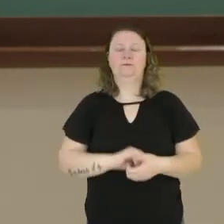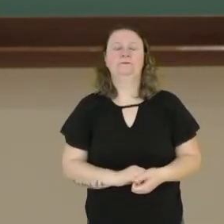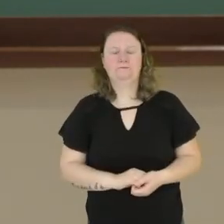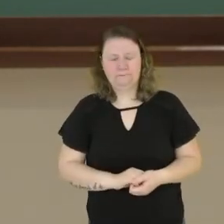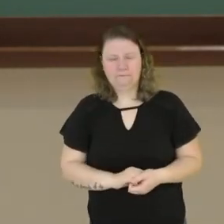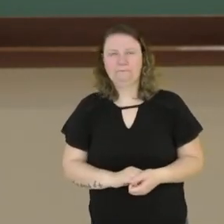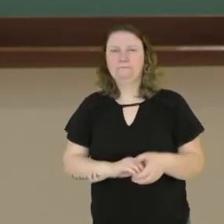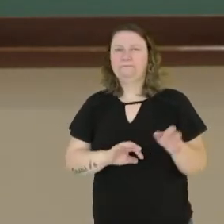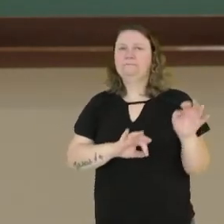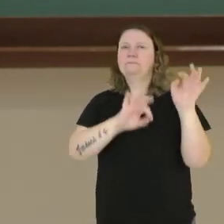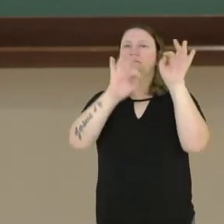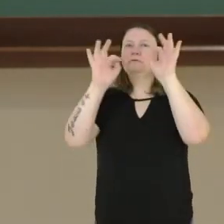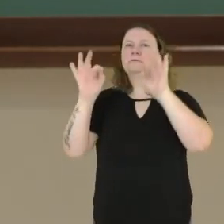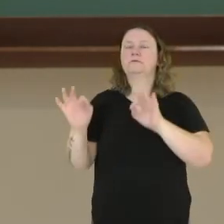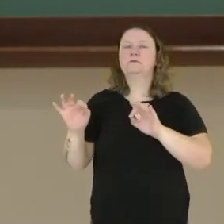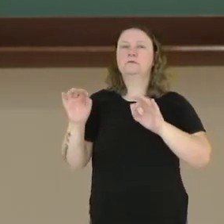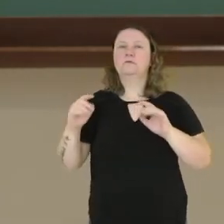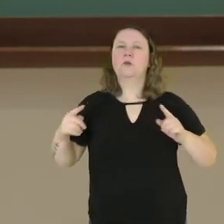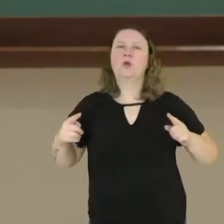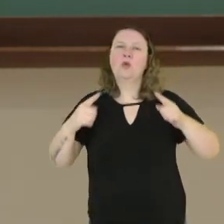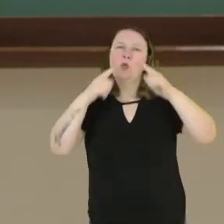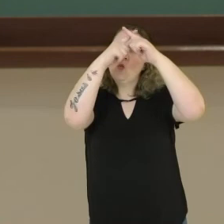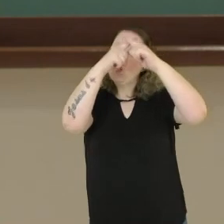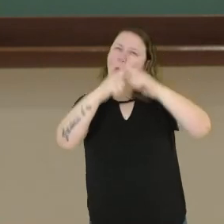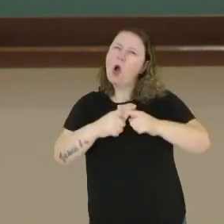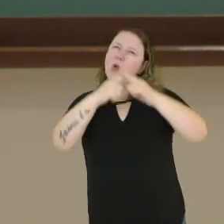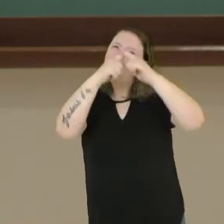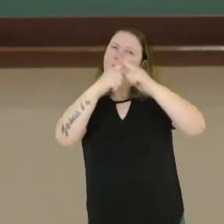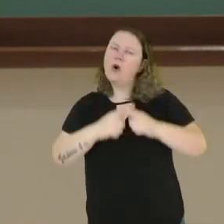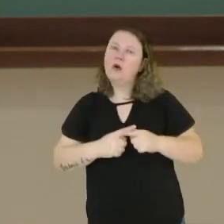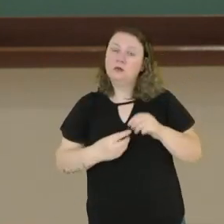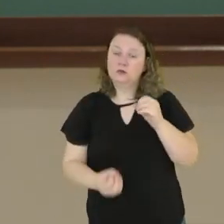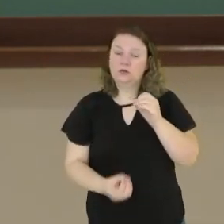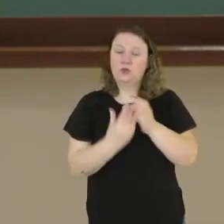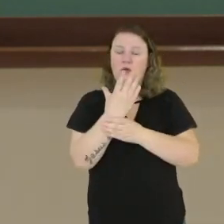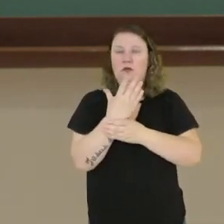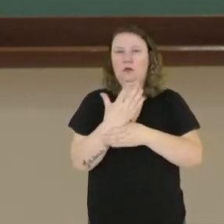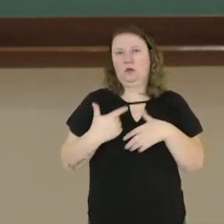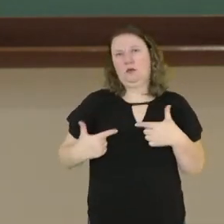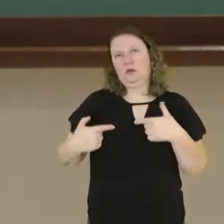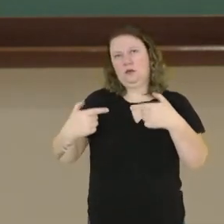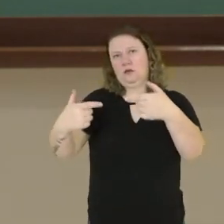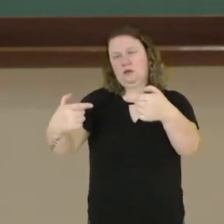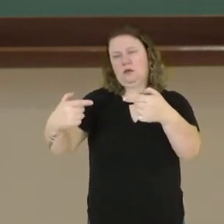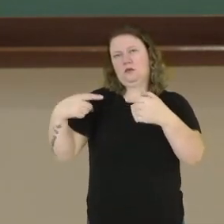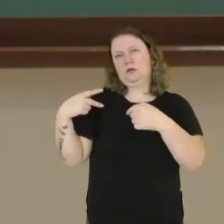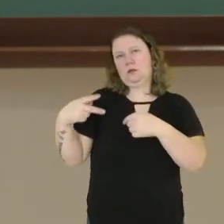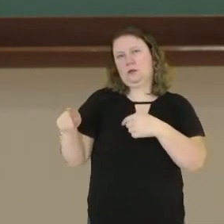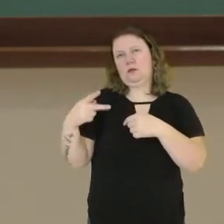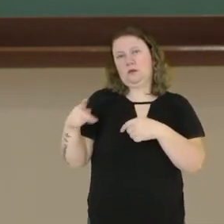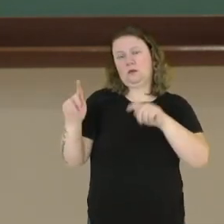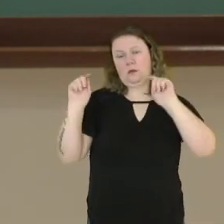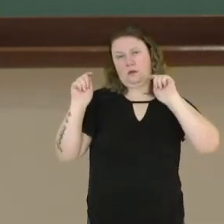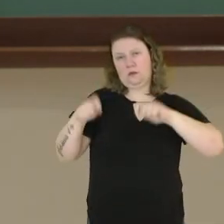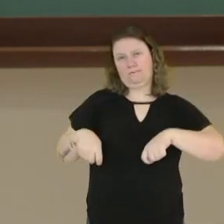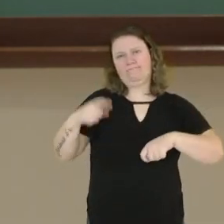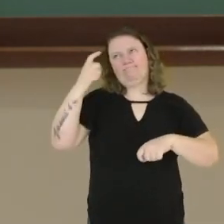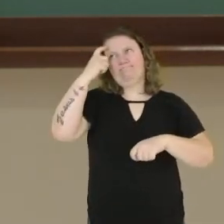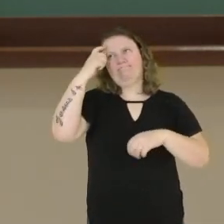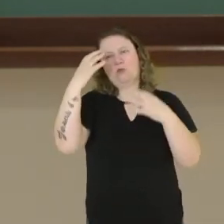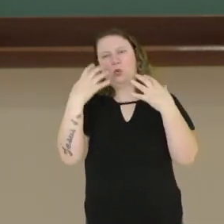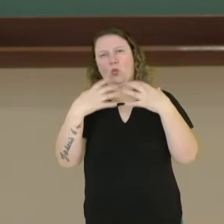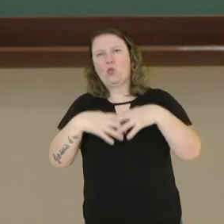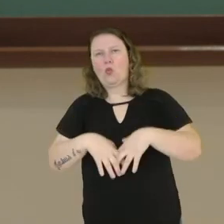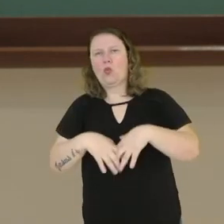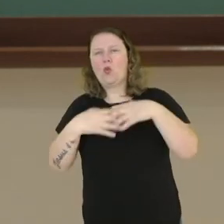Bom, essas disputas todas estão na origem da Guerra do Paraguai, que também podemos pensar que essa